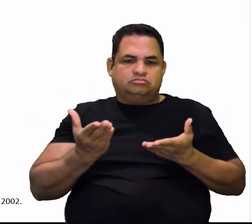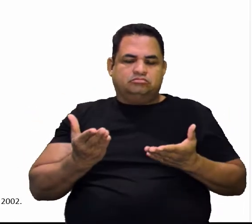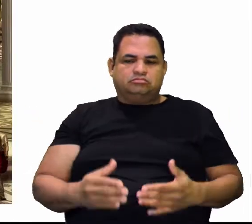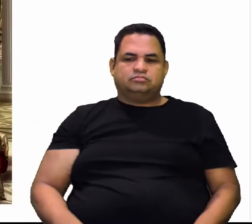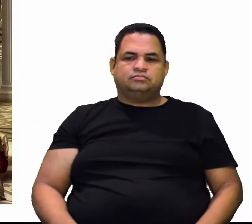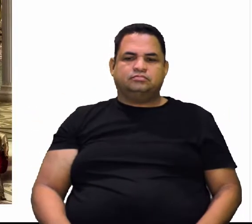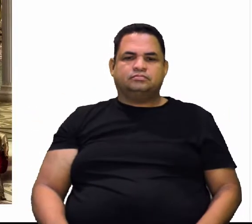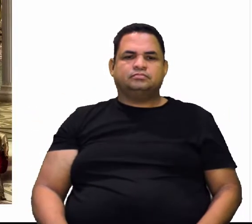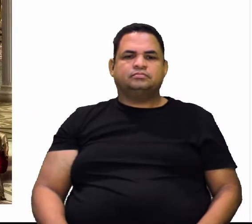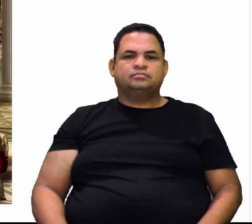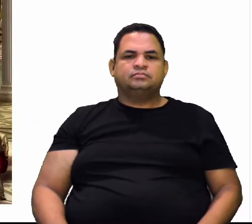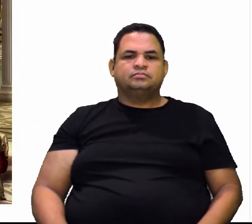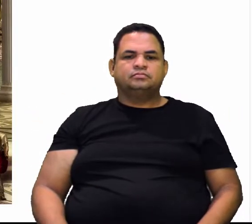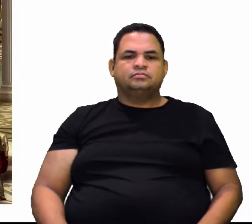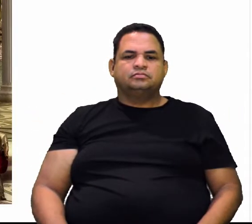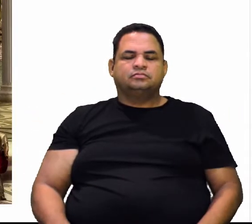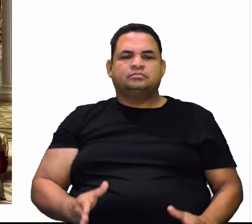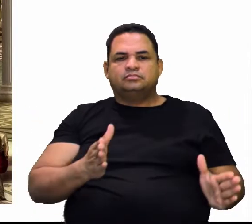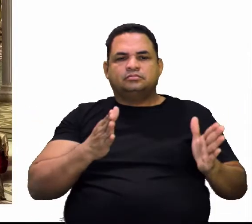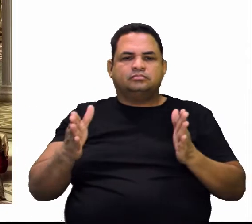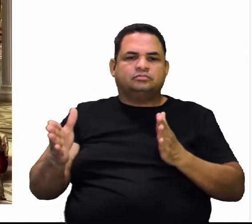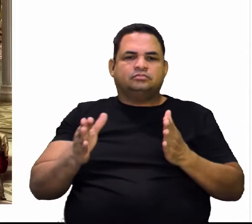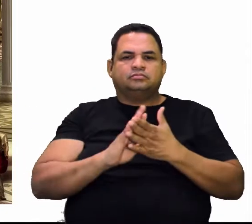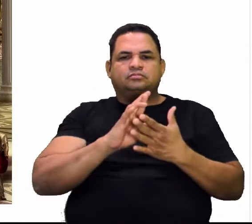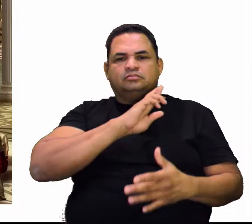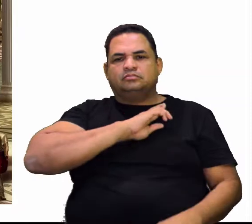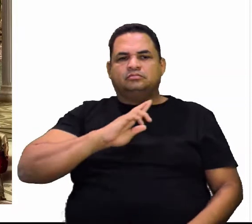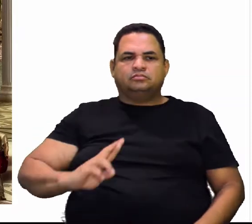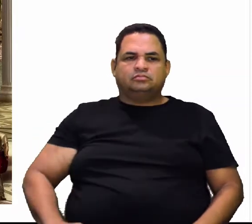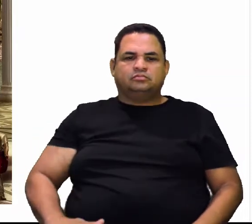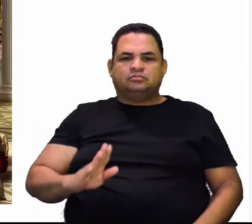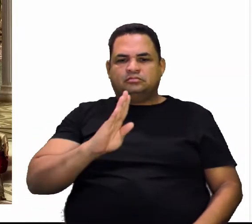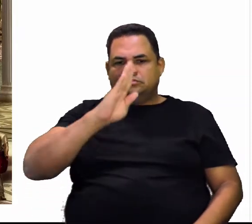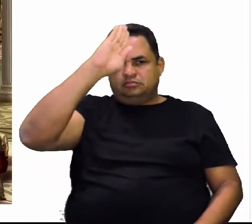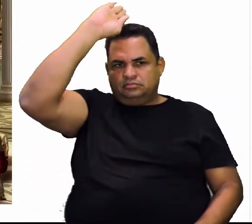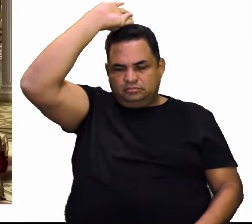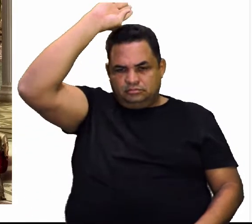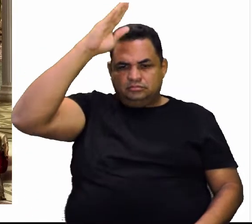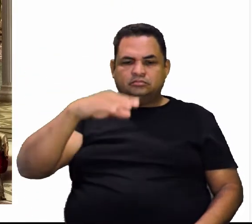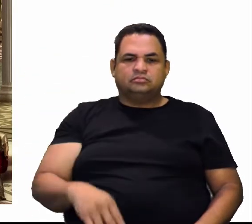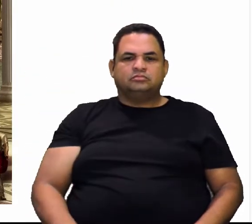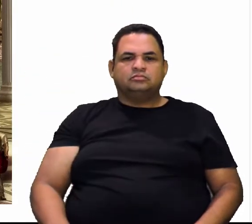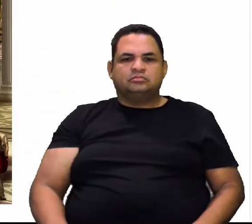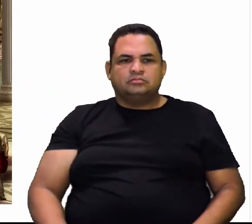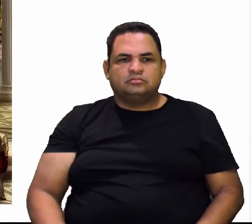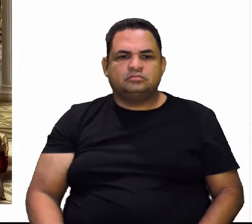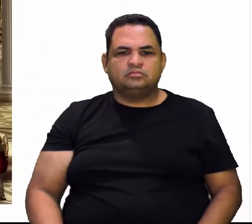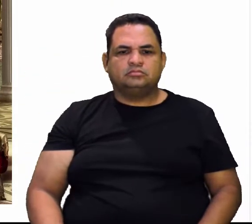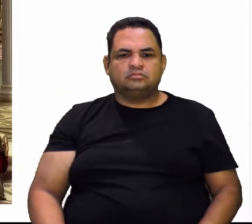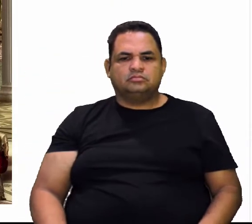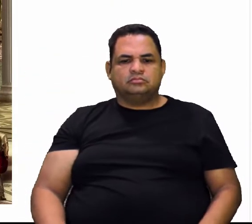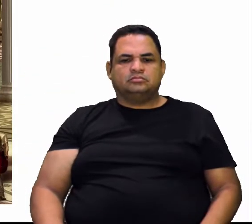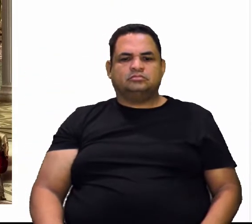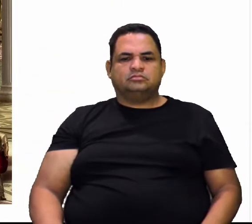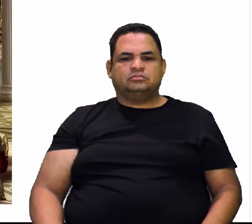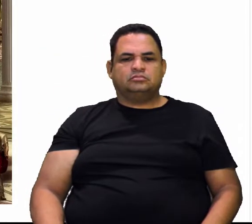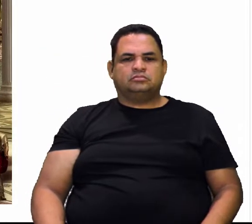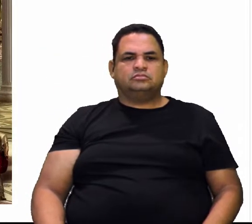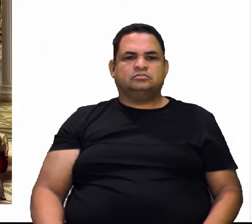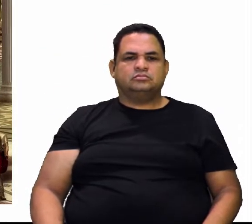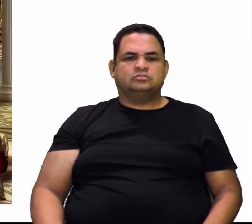atualidade. Aí nós passamos por um período que foi a República Romana. Reis,